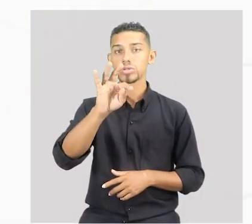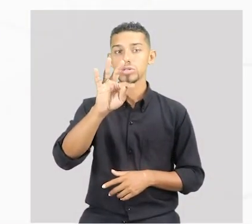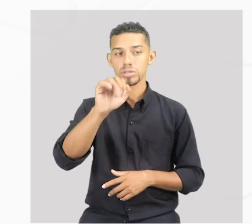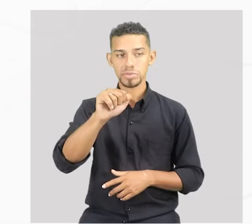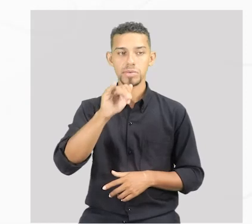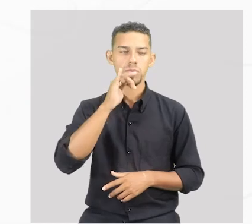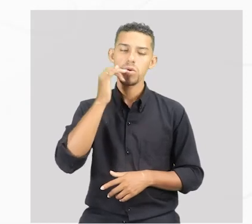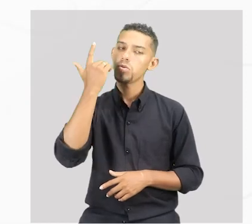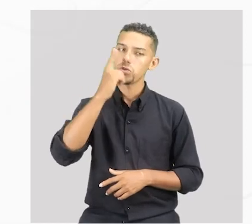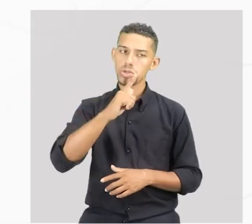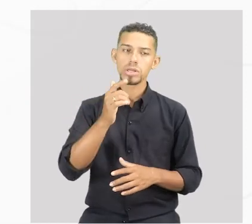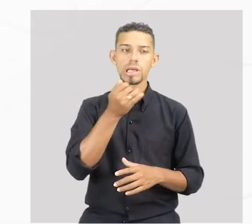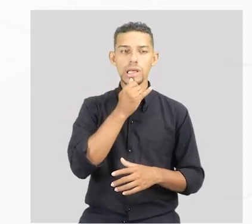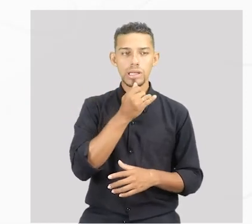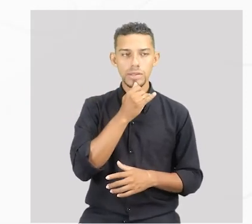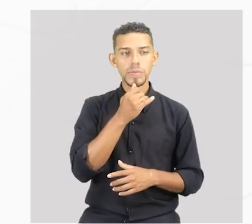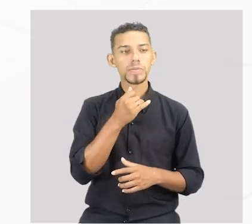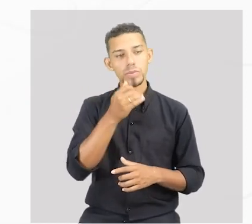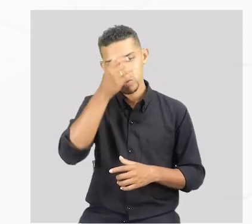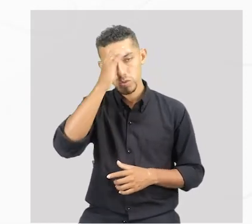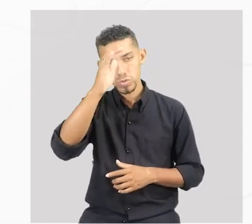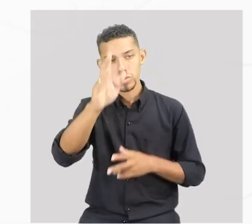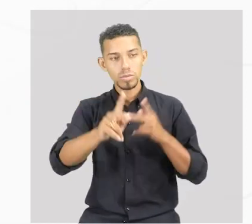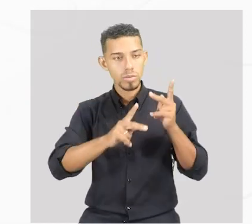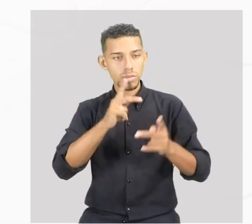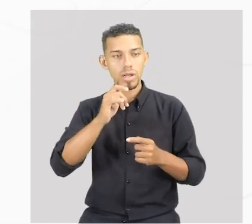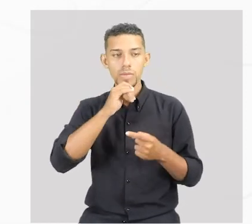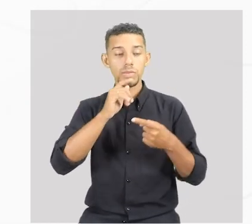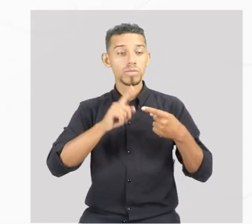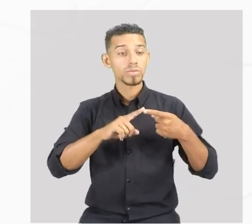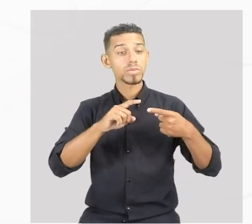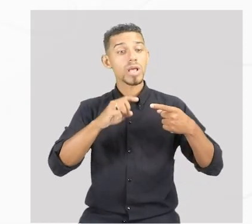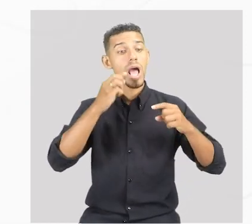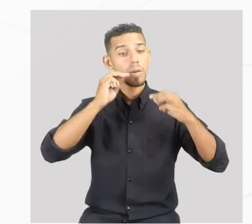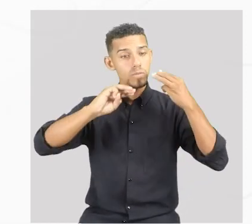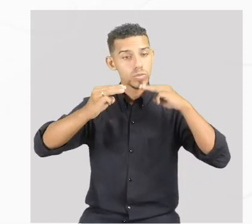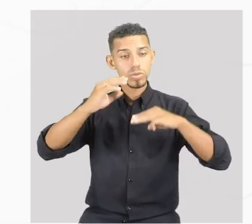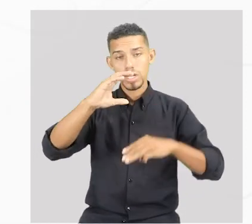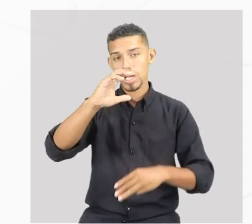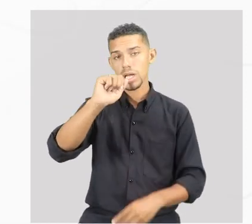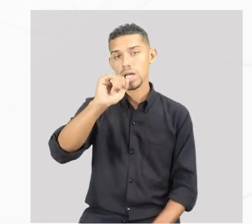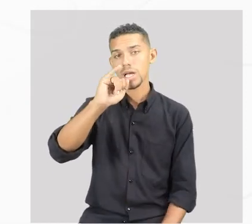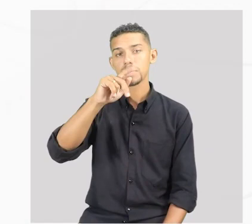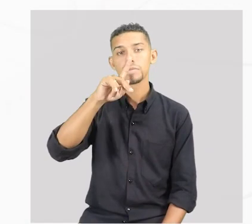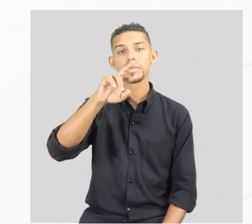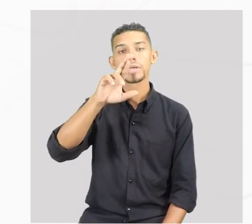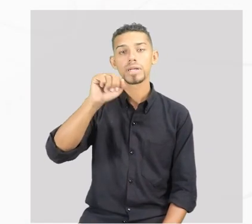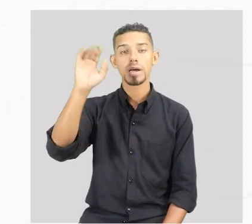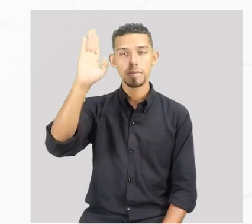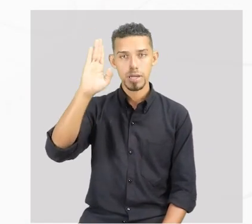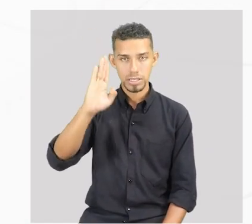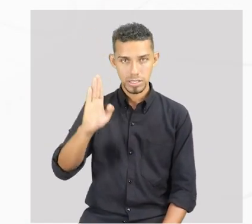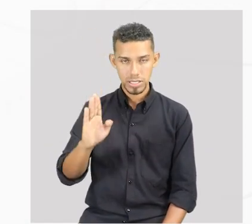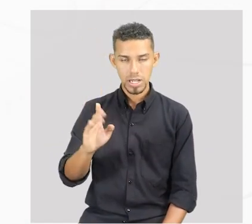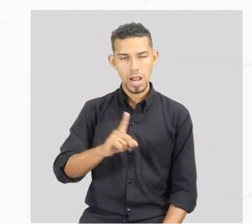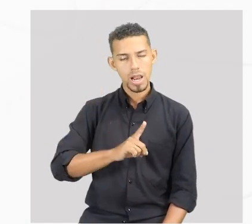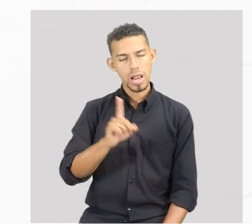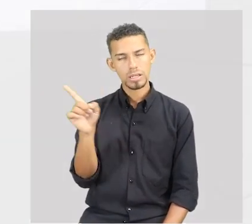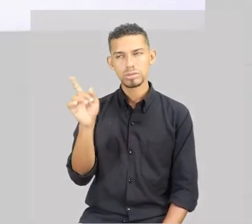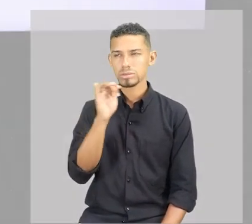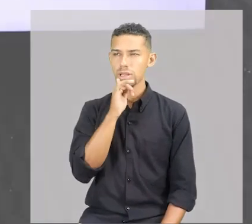Podemos eleger como exemplos de cultura popular, olha só, a música caipira brasileira, né, lá